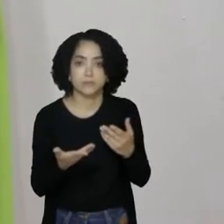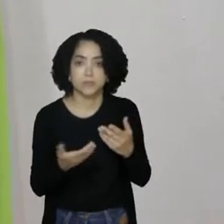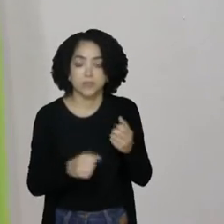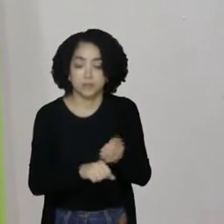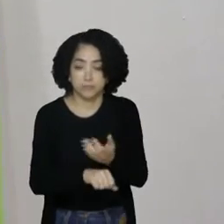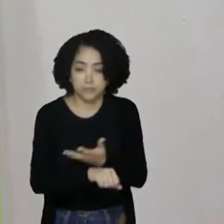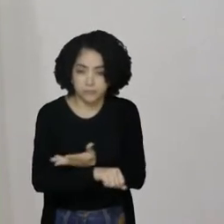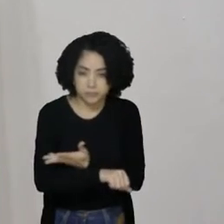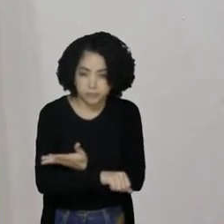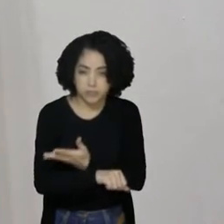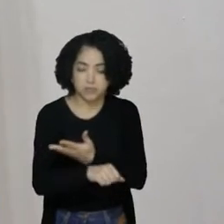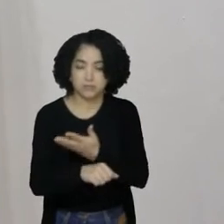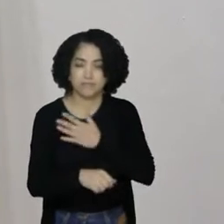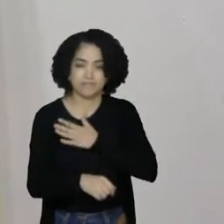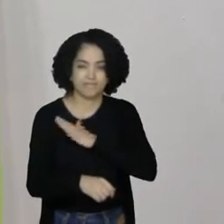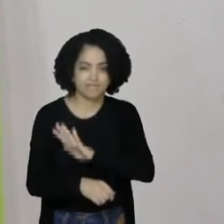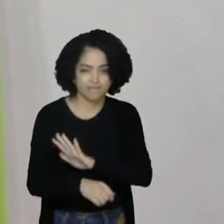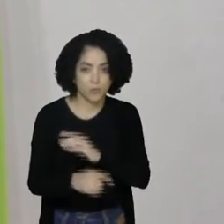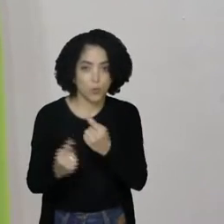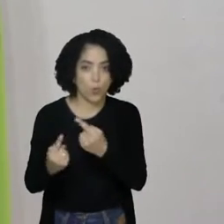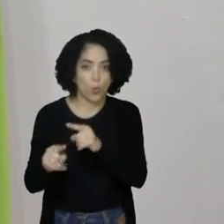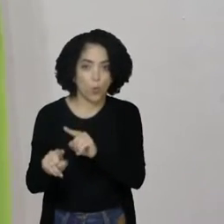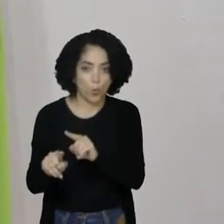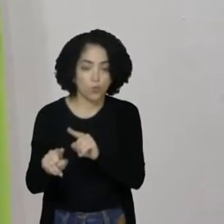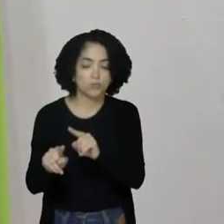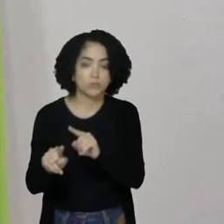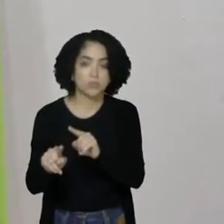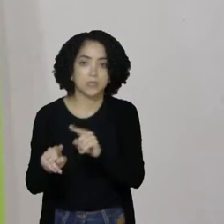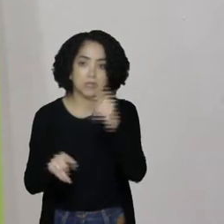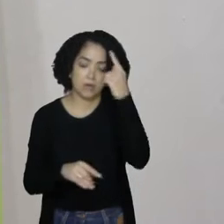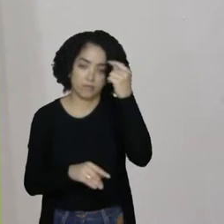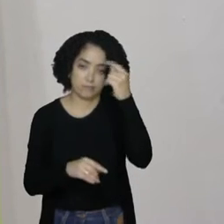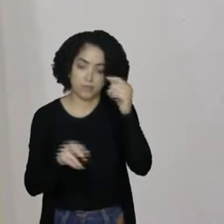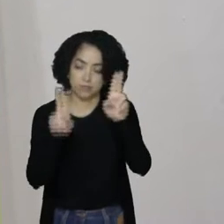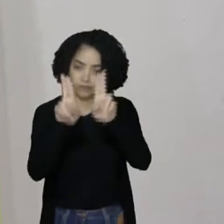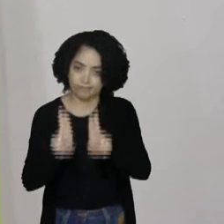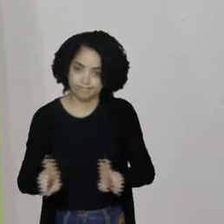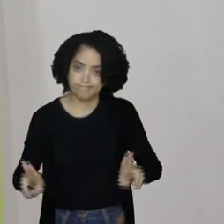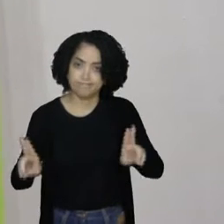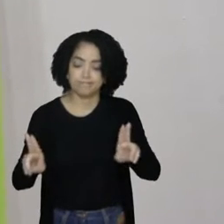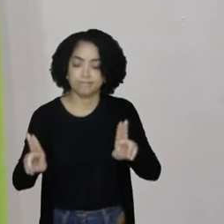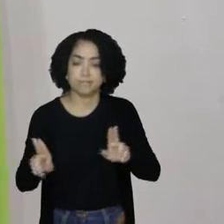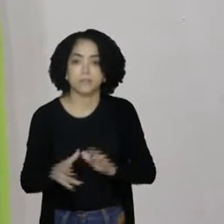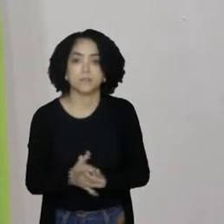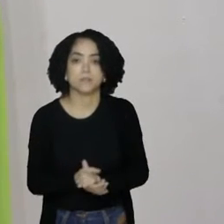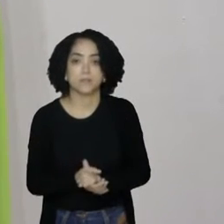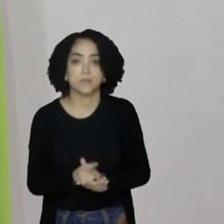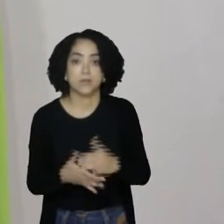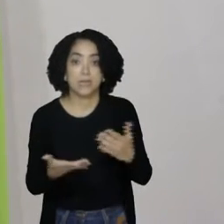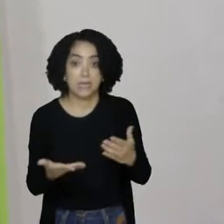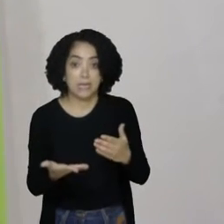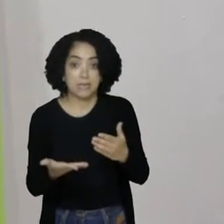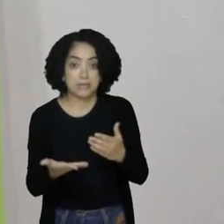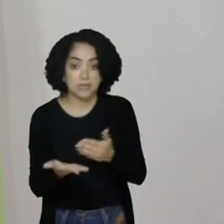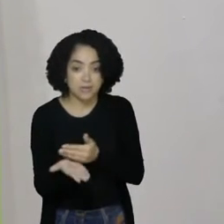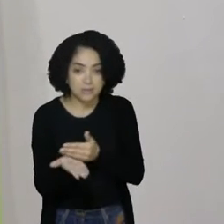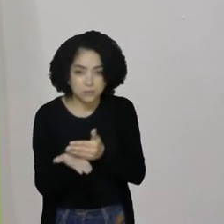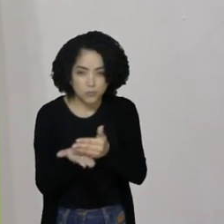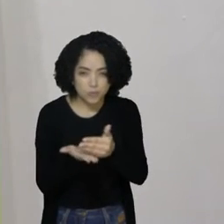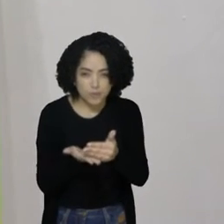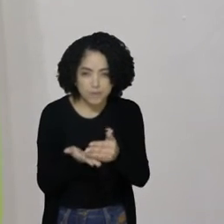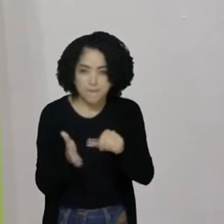contra a Universidade Federal de Santa Catarina nesse mandato. E até